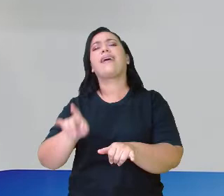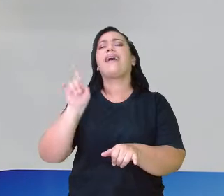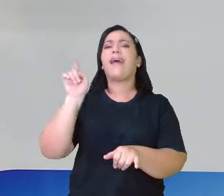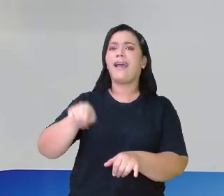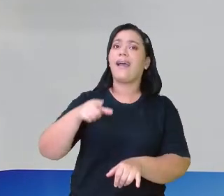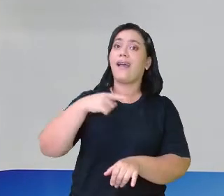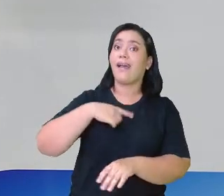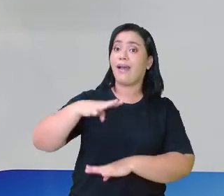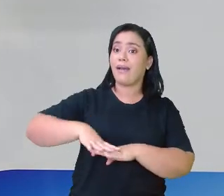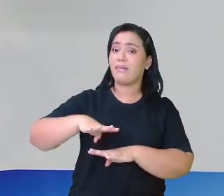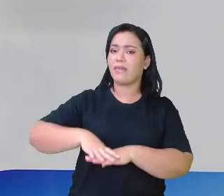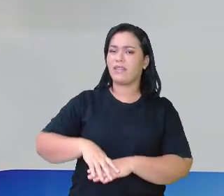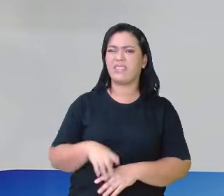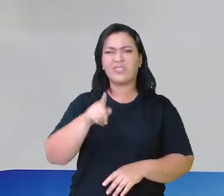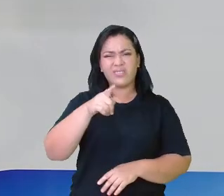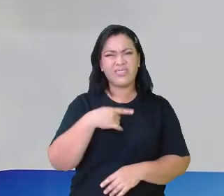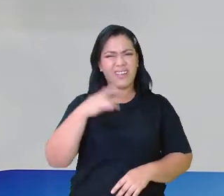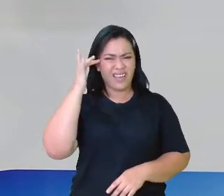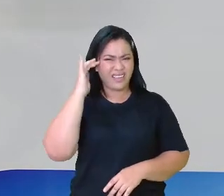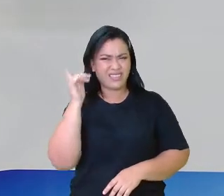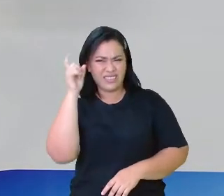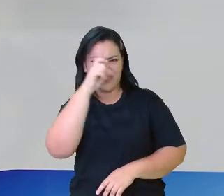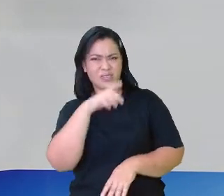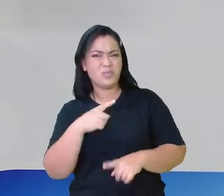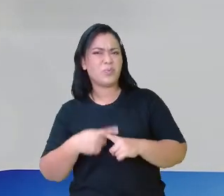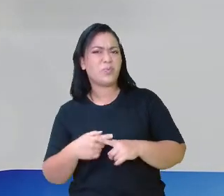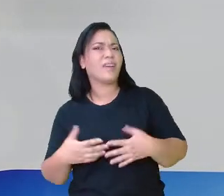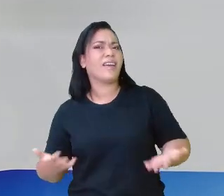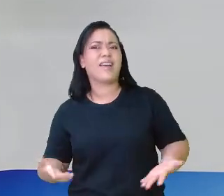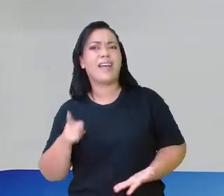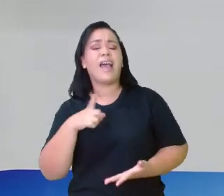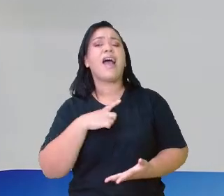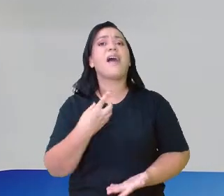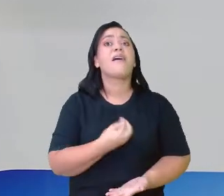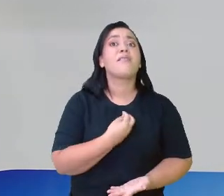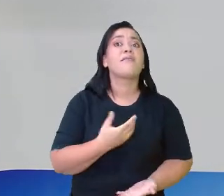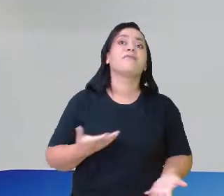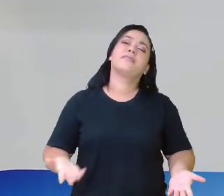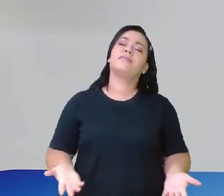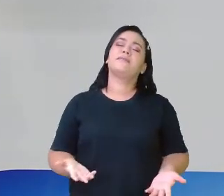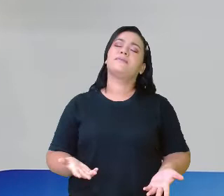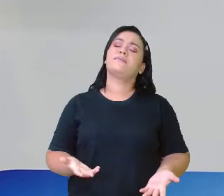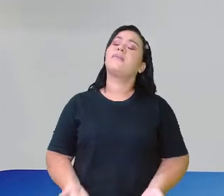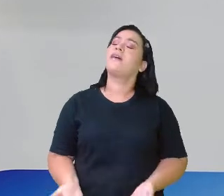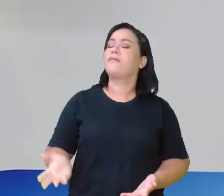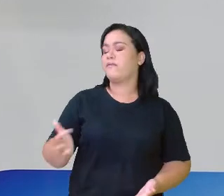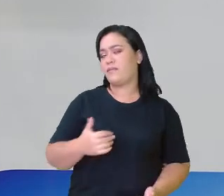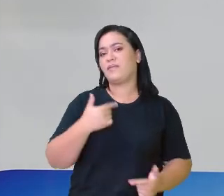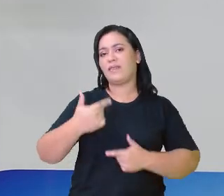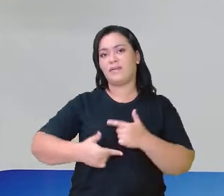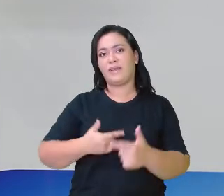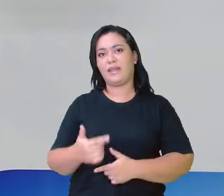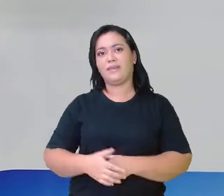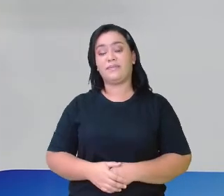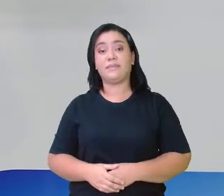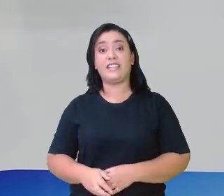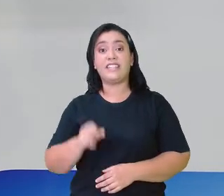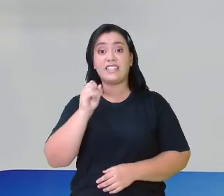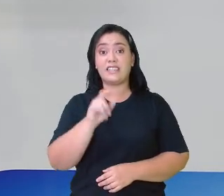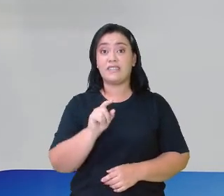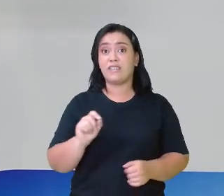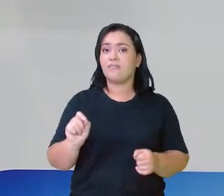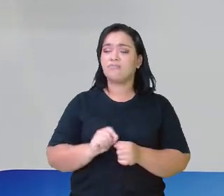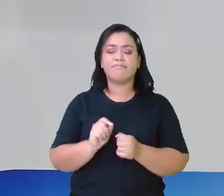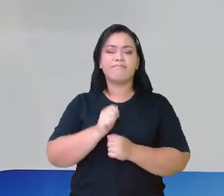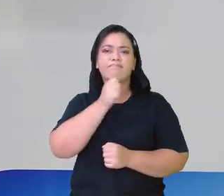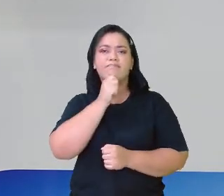matemática. Tu acha difícil matemática por quê, hein? Se ela está aí na tua vida, pelo amor de Deus, vamos embora trabalhar. Se você não